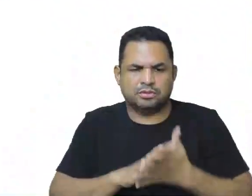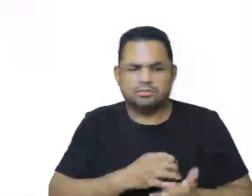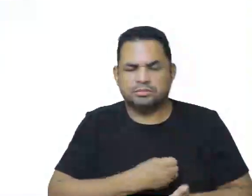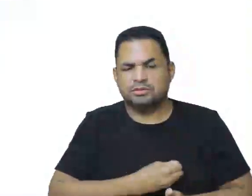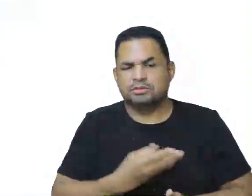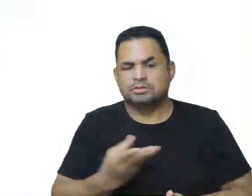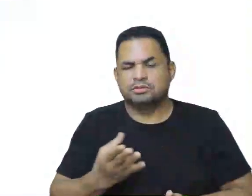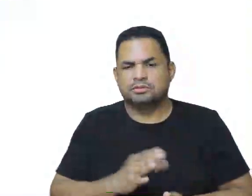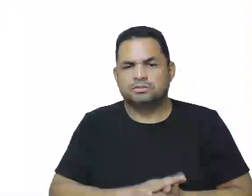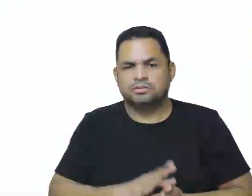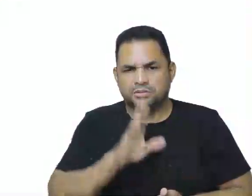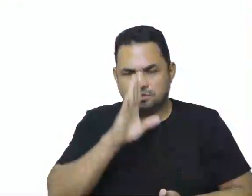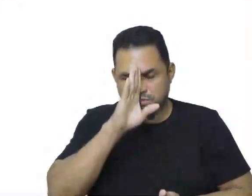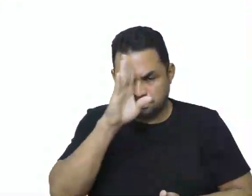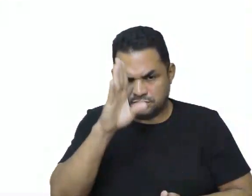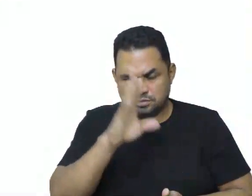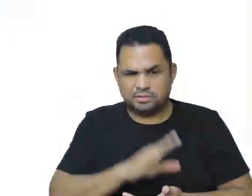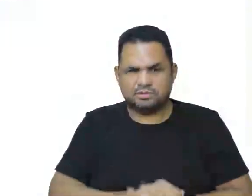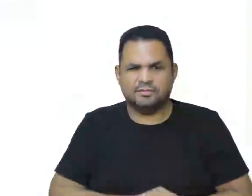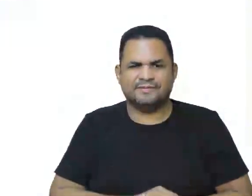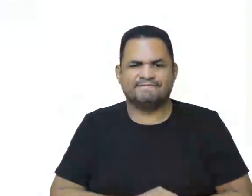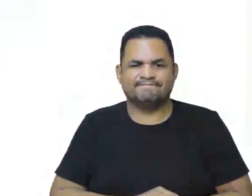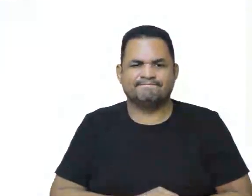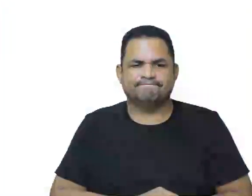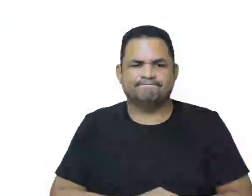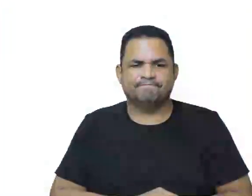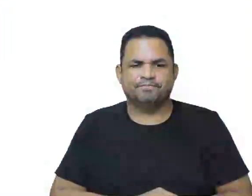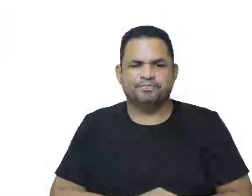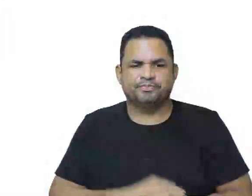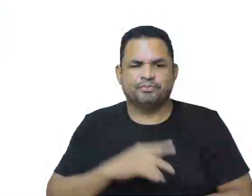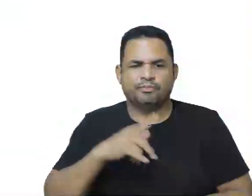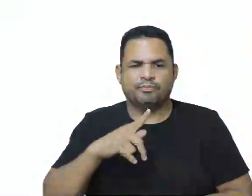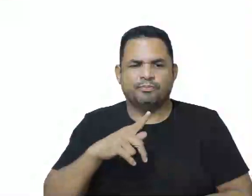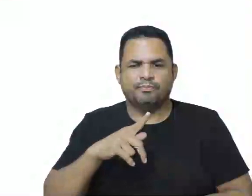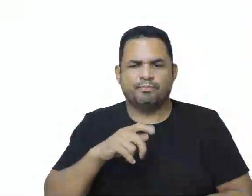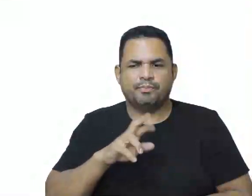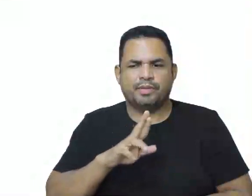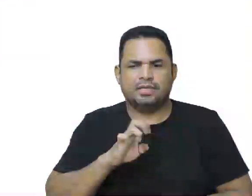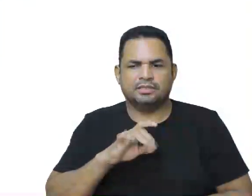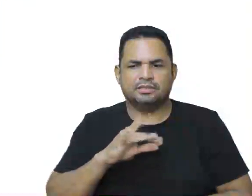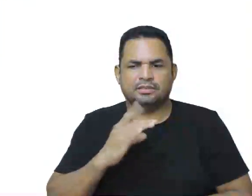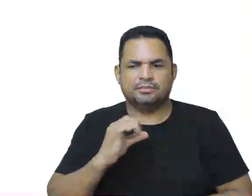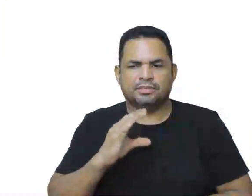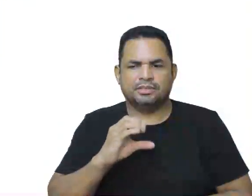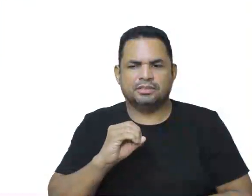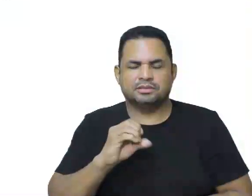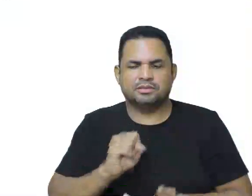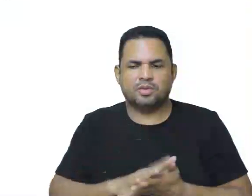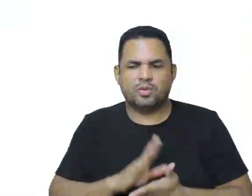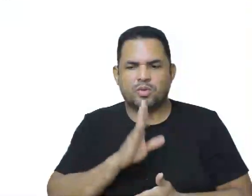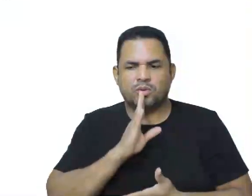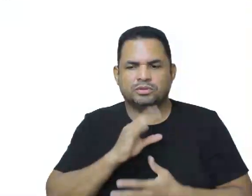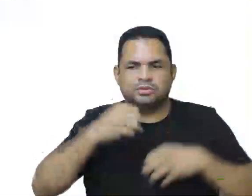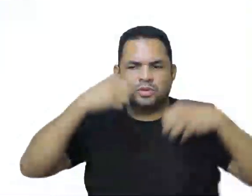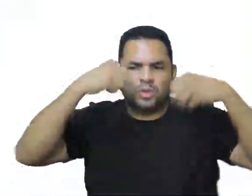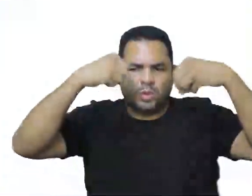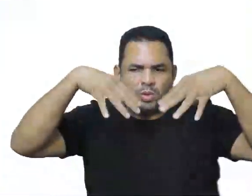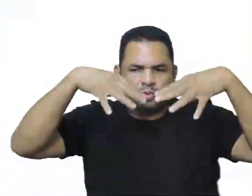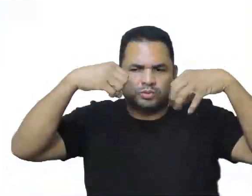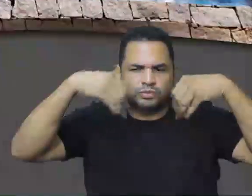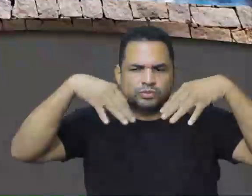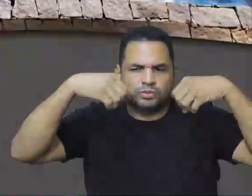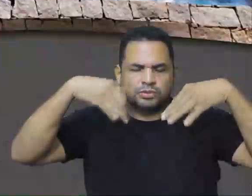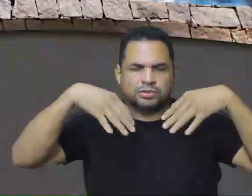Beleza? Precipitação, mais conhecida aí no nosso dia a dia como chuva. Beleza? Acaba diferenciando esses